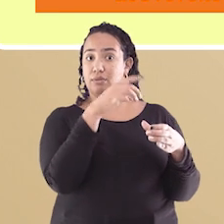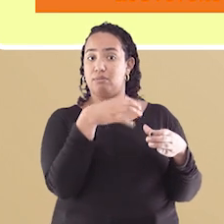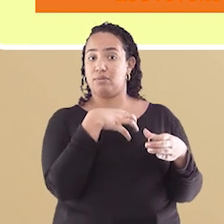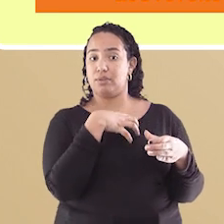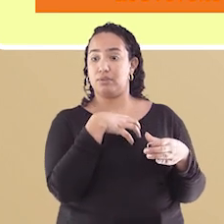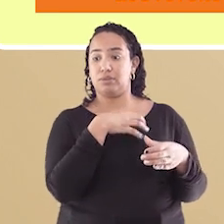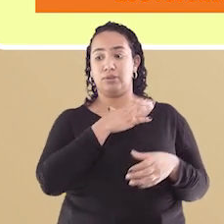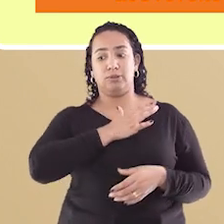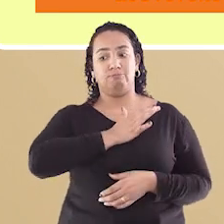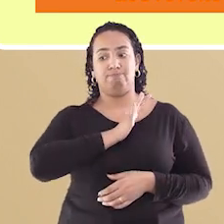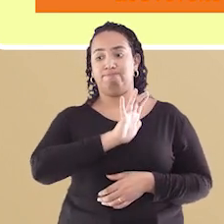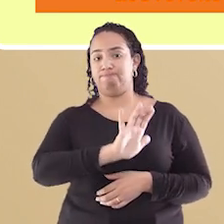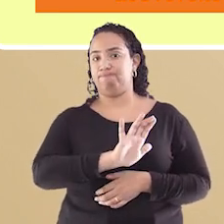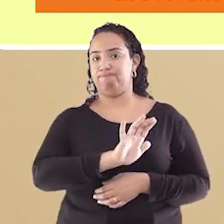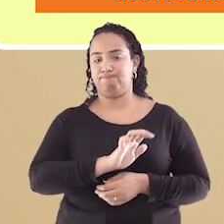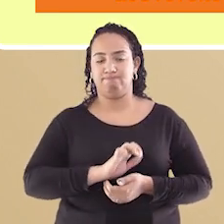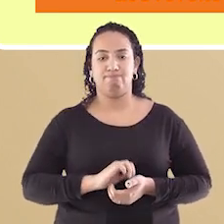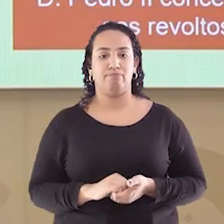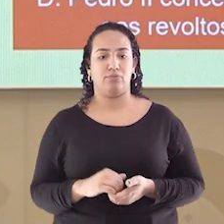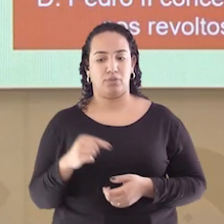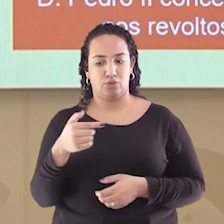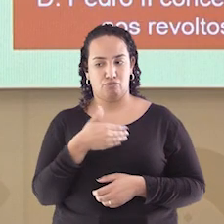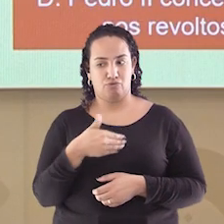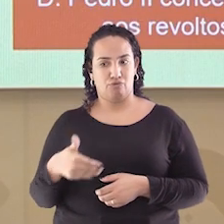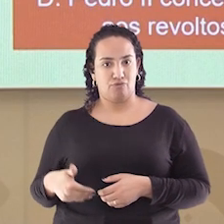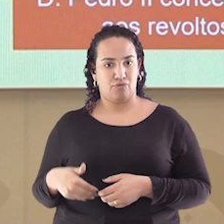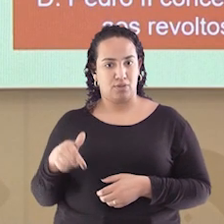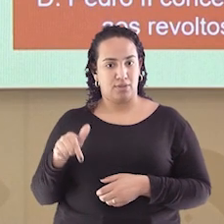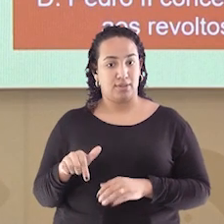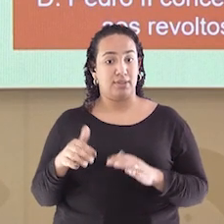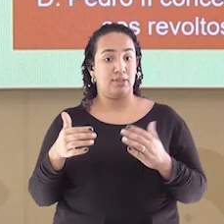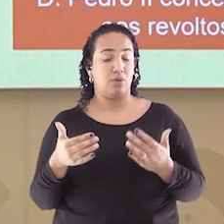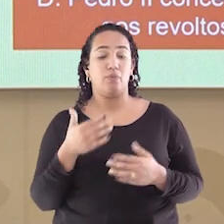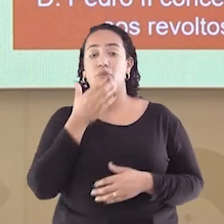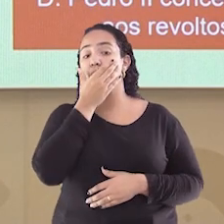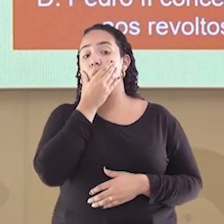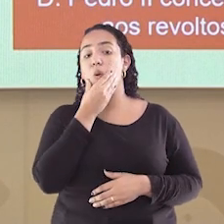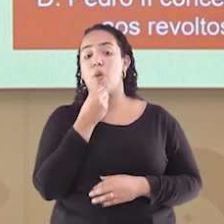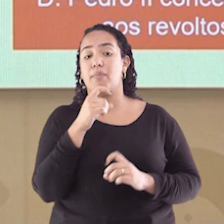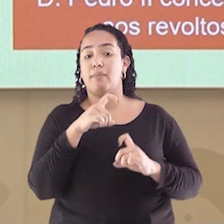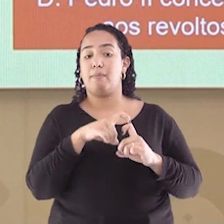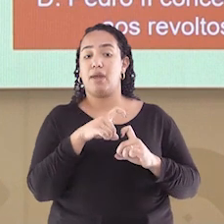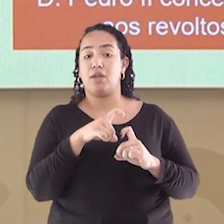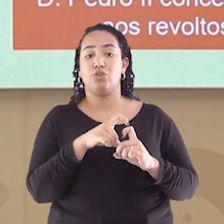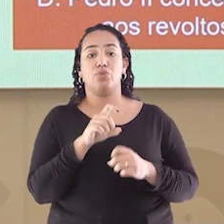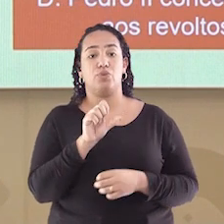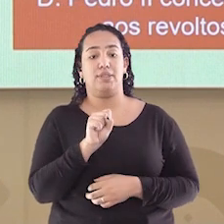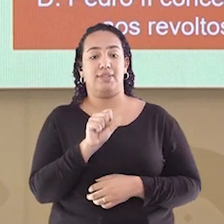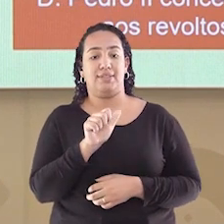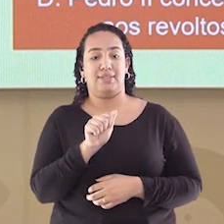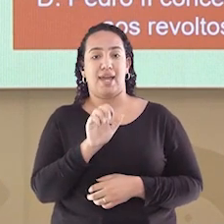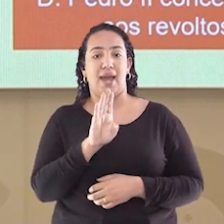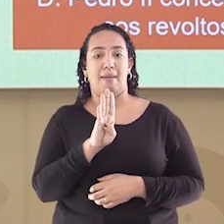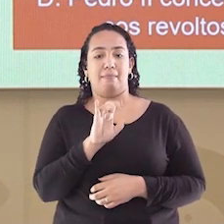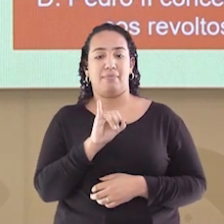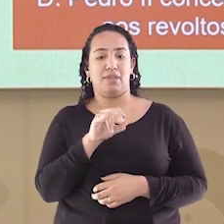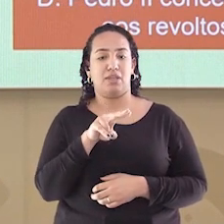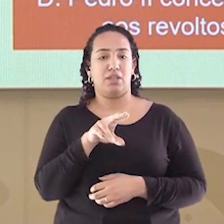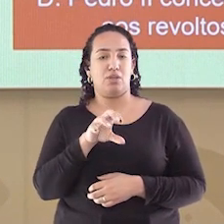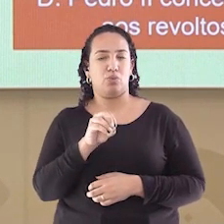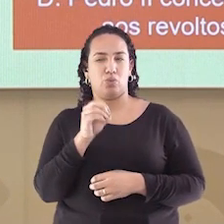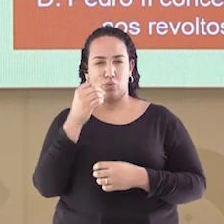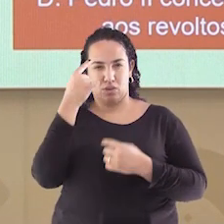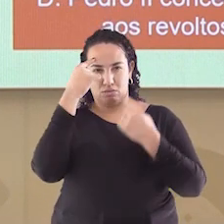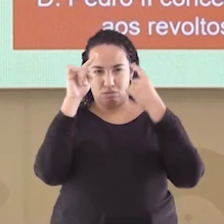em relação ao governo dos regentes. Foi então que um médico chamado Francisco Sabino, começou a